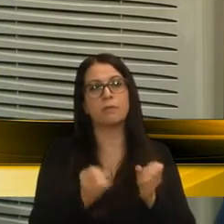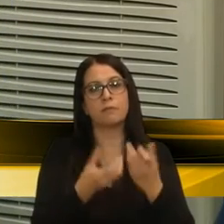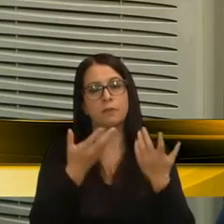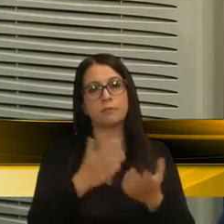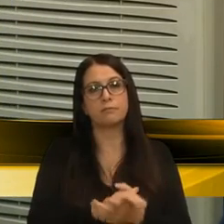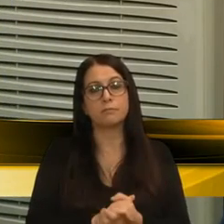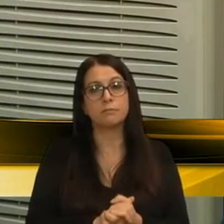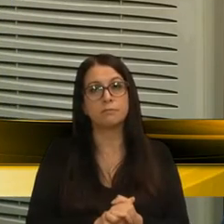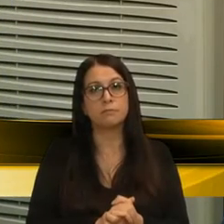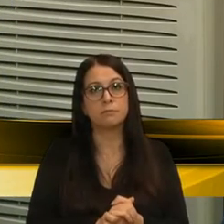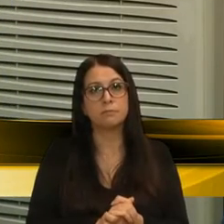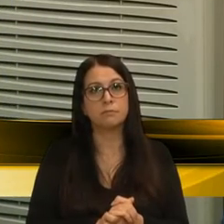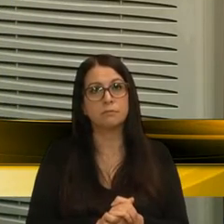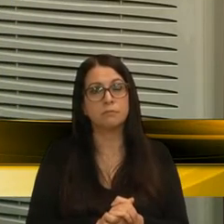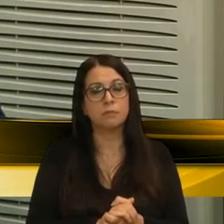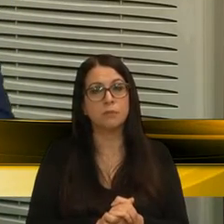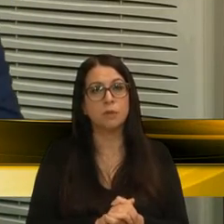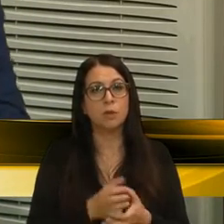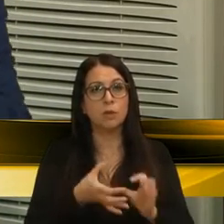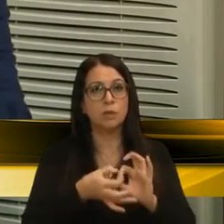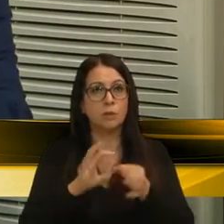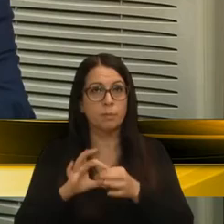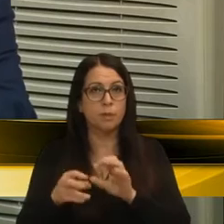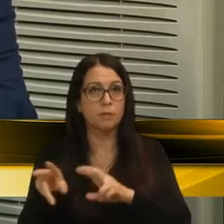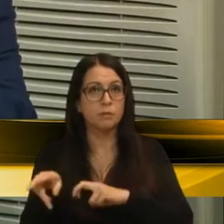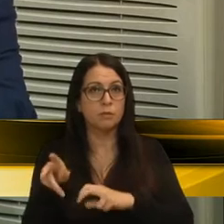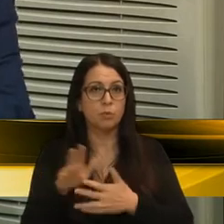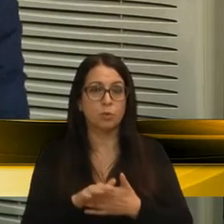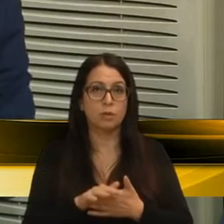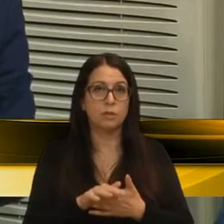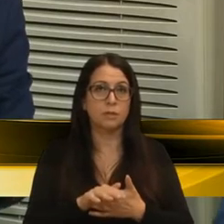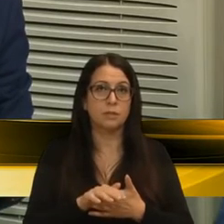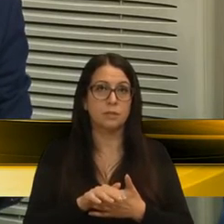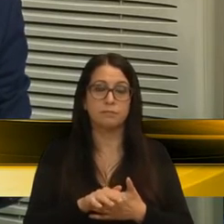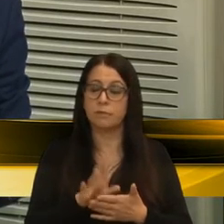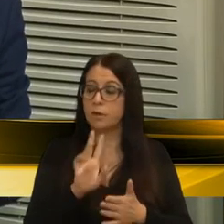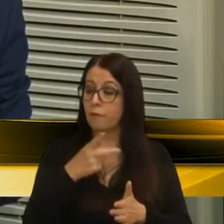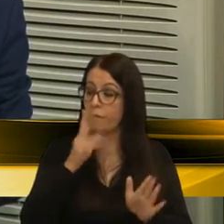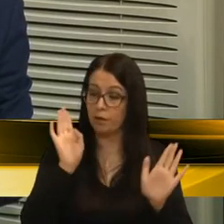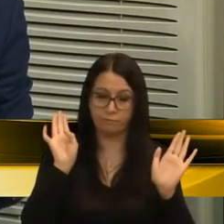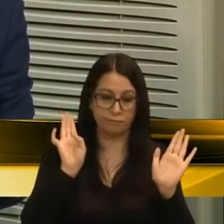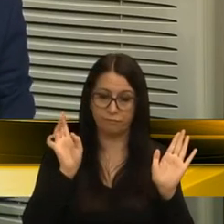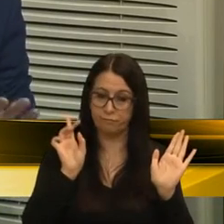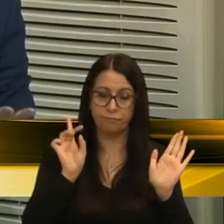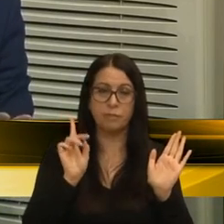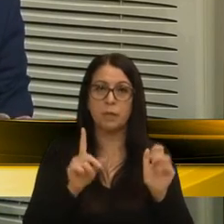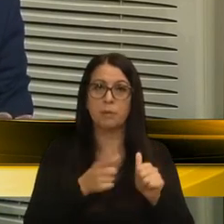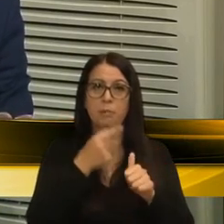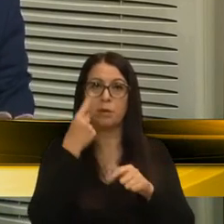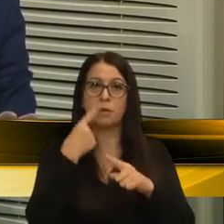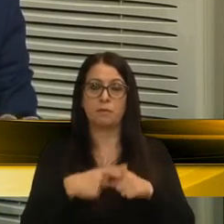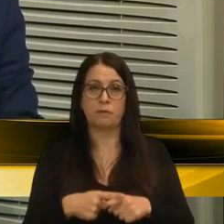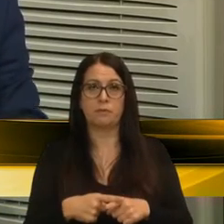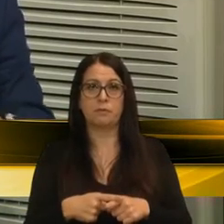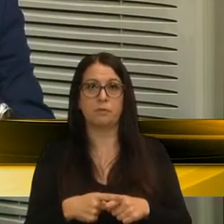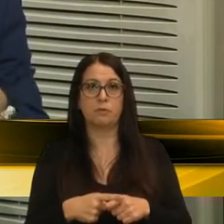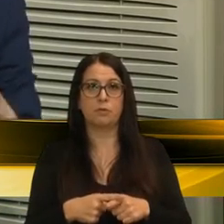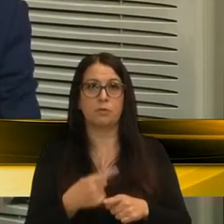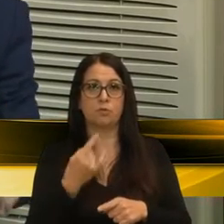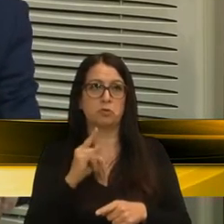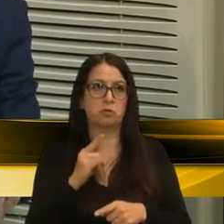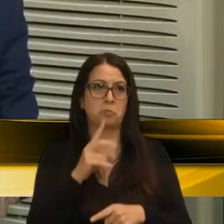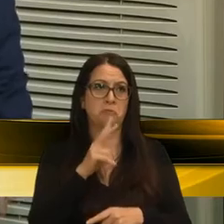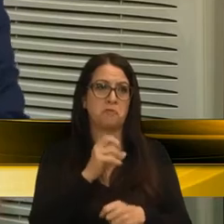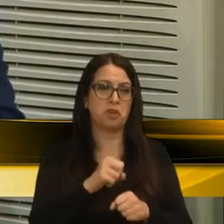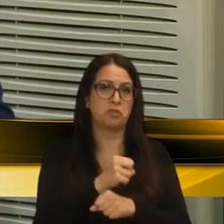uva as olimpíadas coloniais sem comentários a primeira vez nos últimos 20